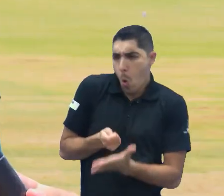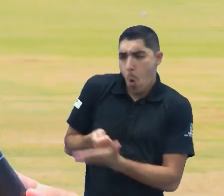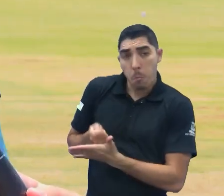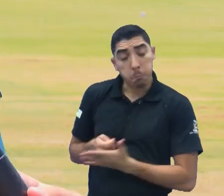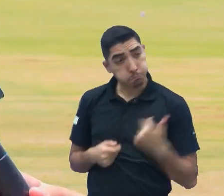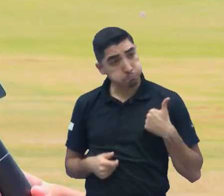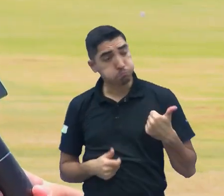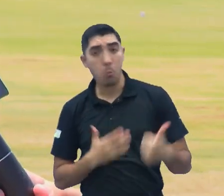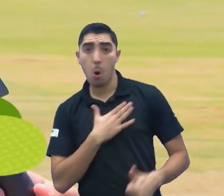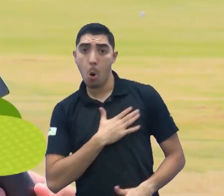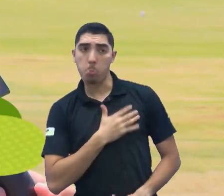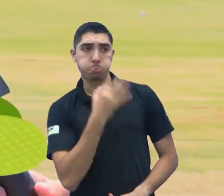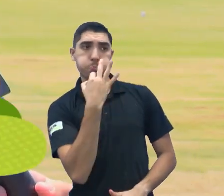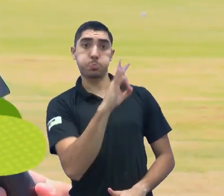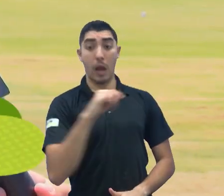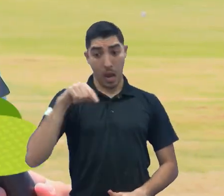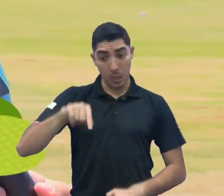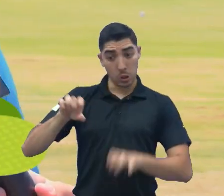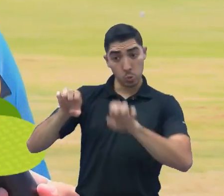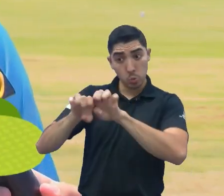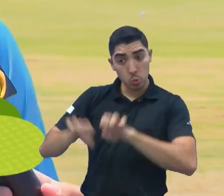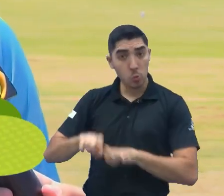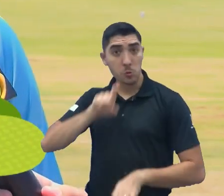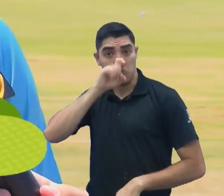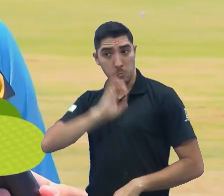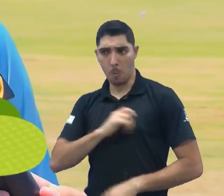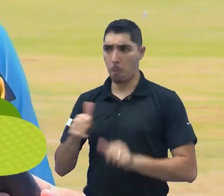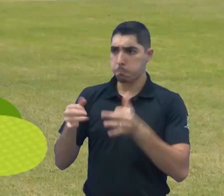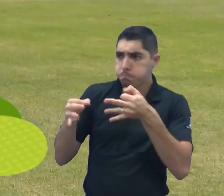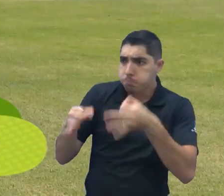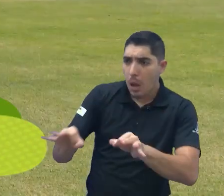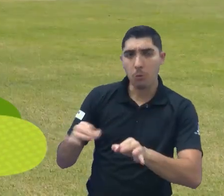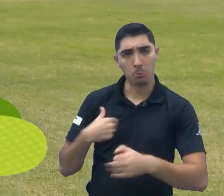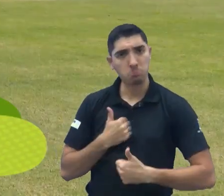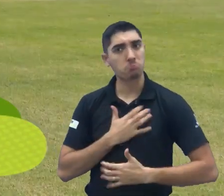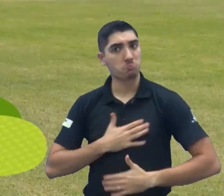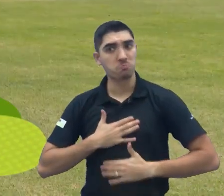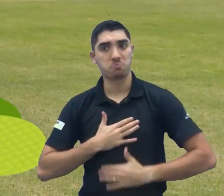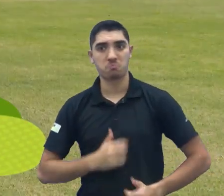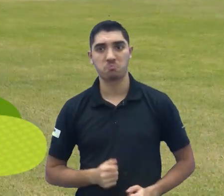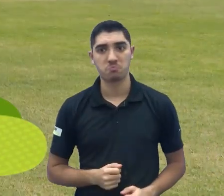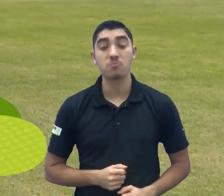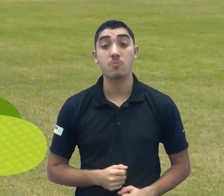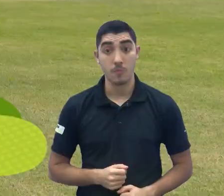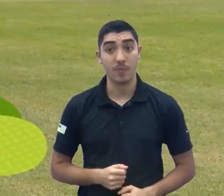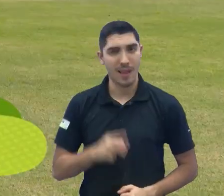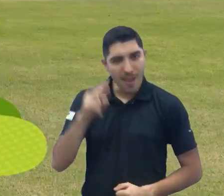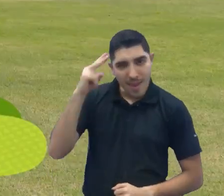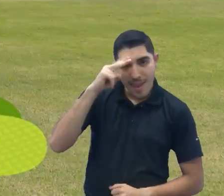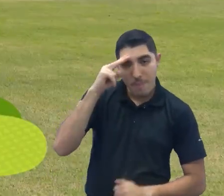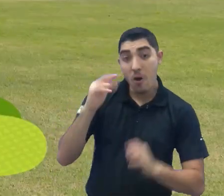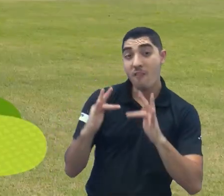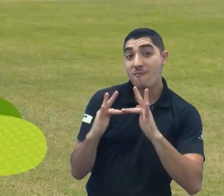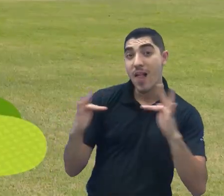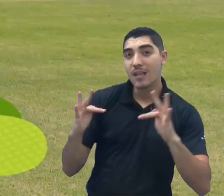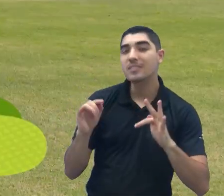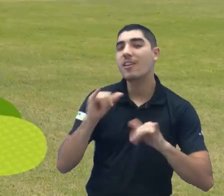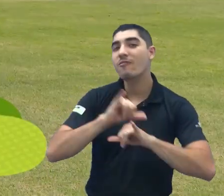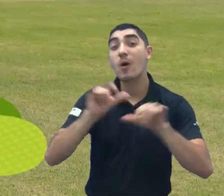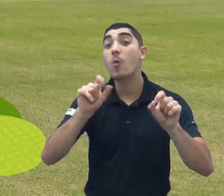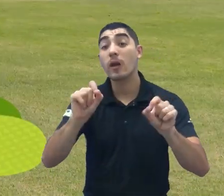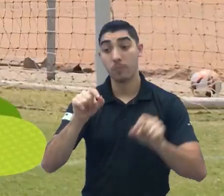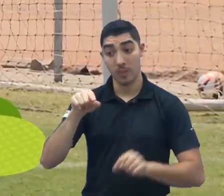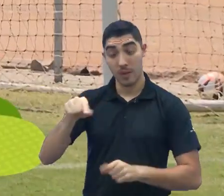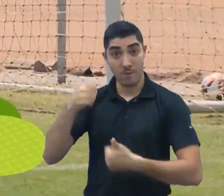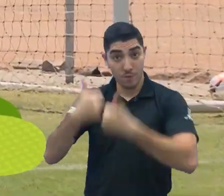clube muito organizado e a gente tem que fazer isso valer a pena para buscar o acesso. E lembra daquela frase do futebol que defesa boa